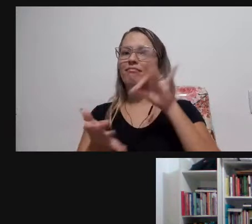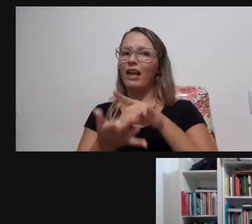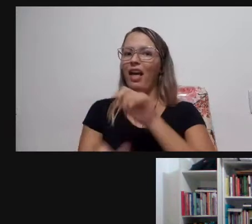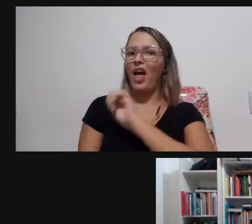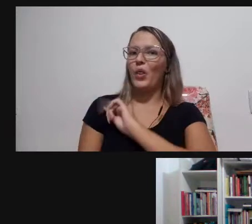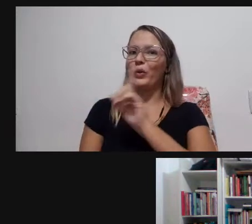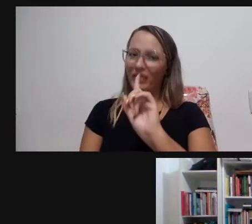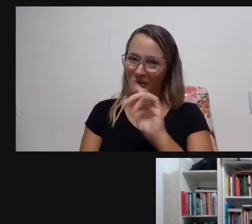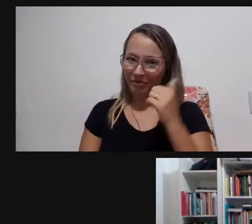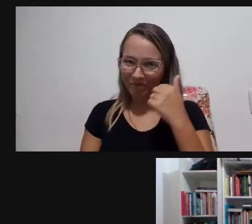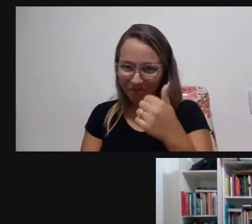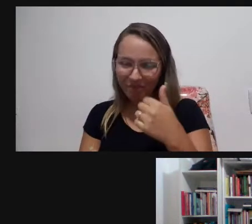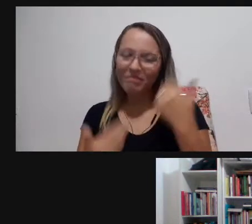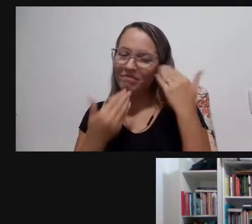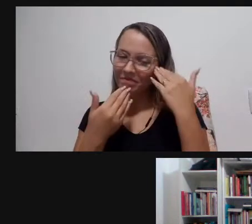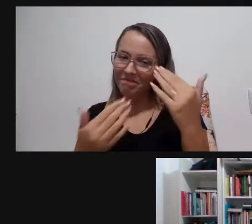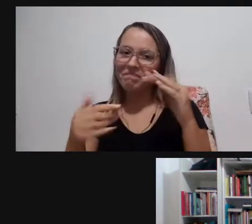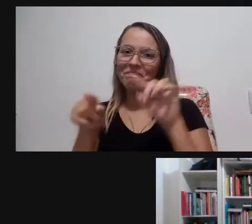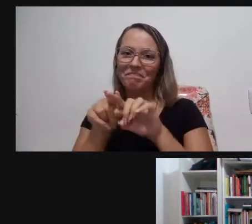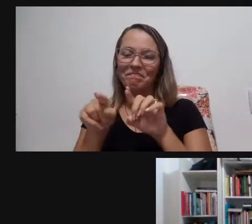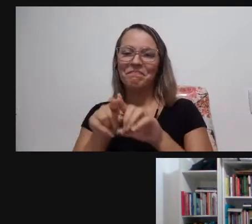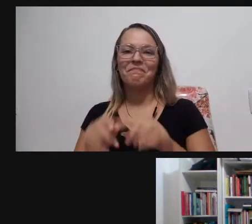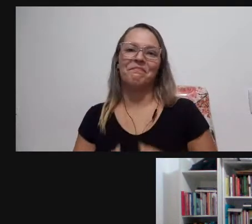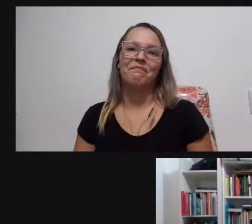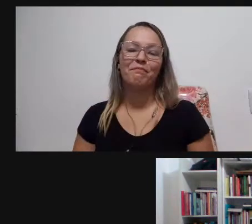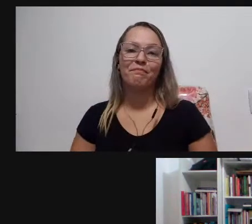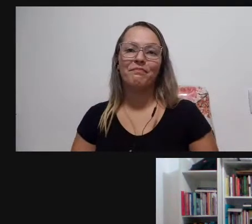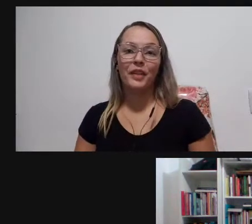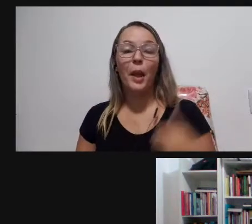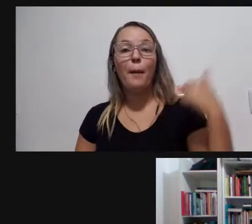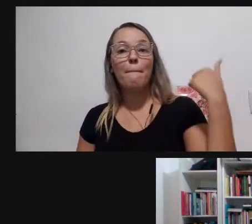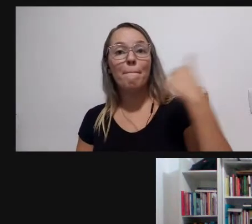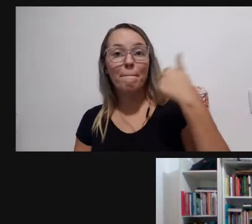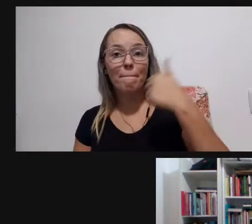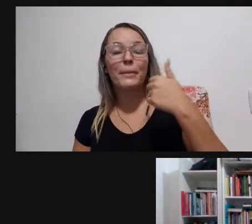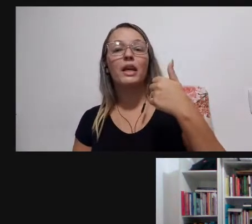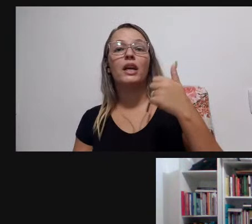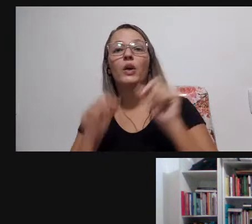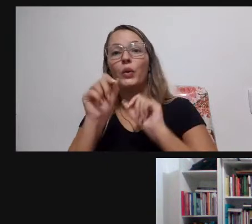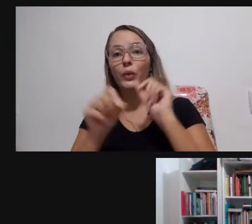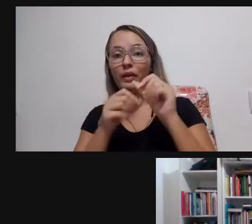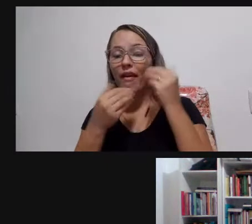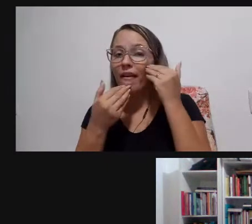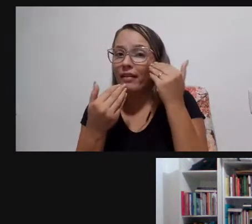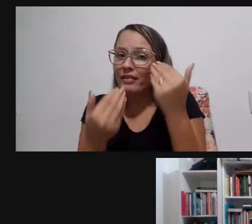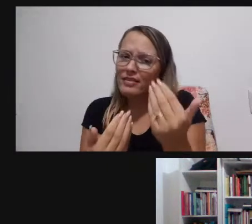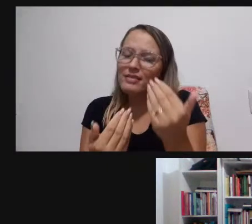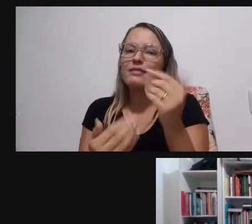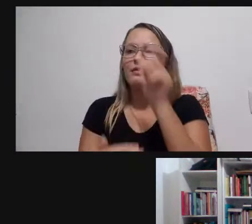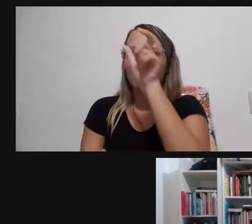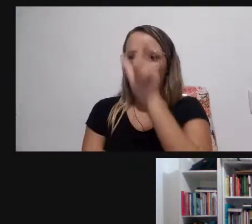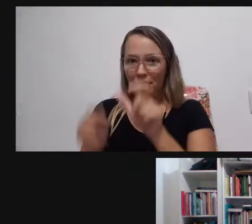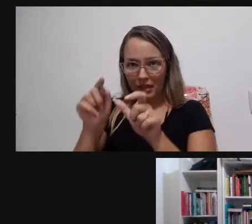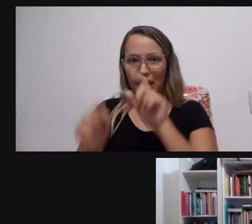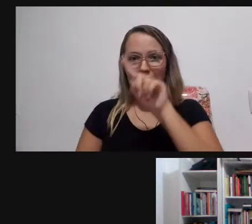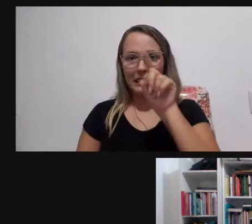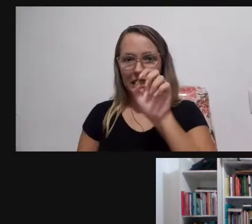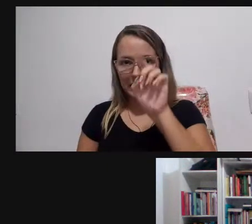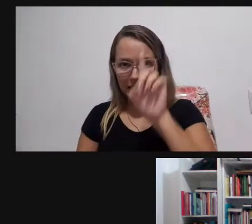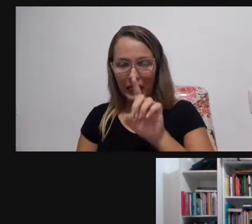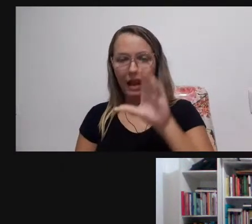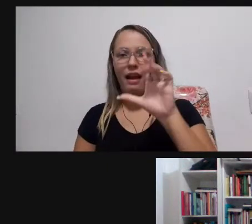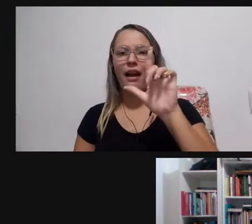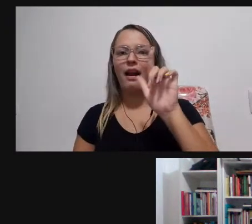regular. Eu quero primeiro fazer minhas as palavras do Zé Cláudio, né, que não dá para a gente